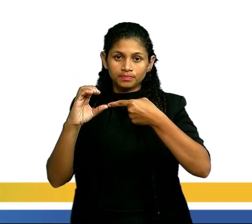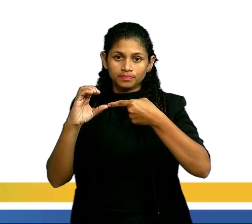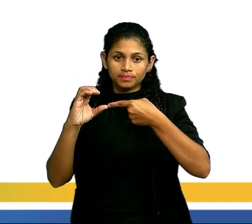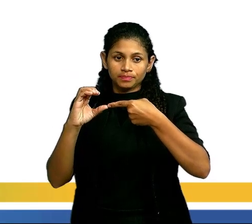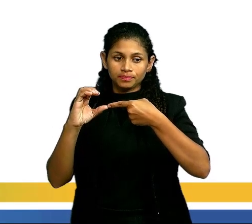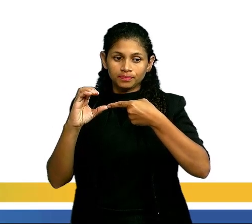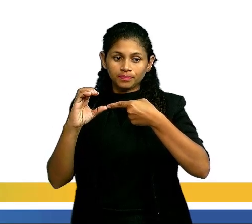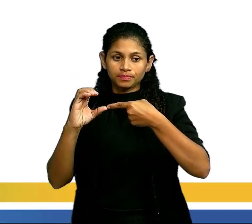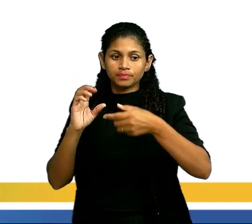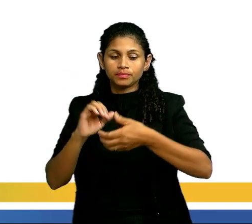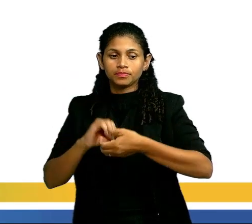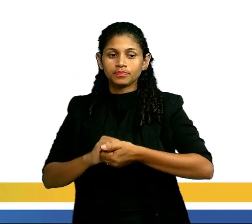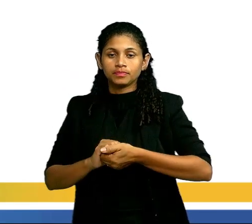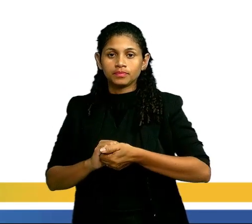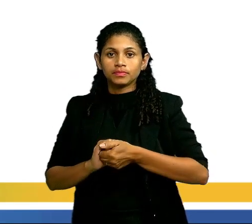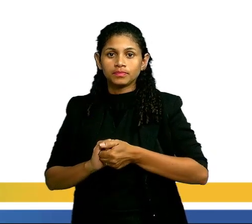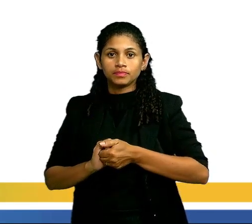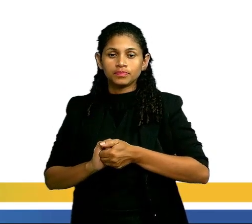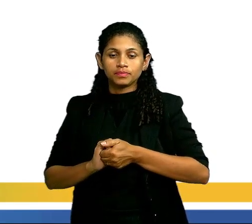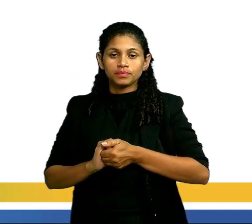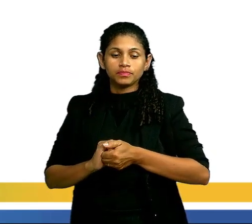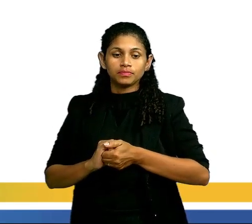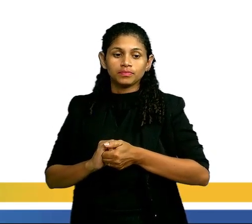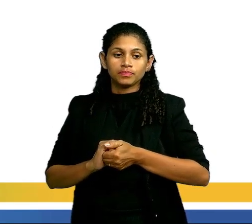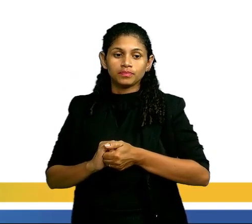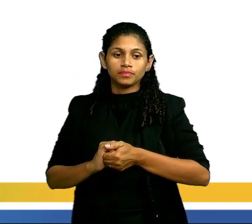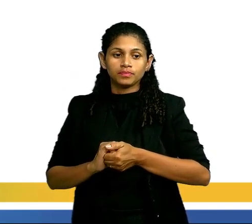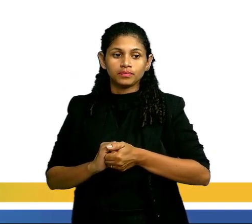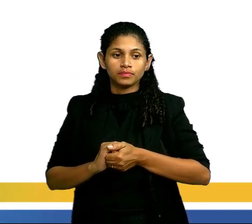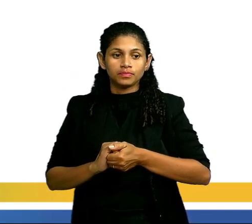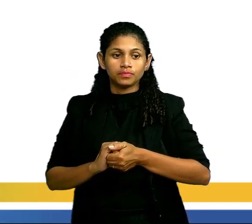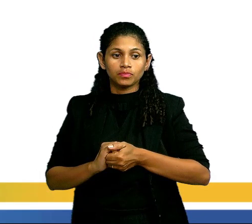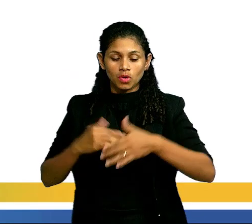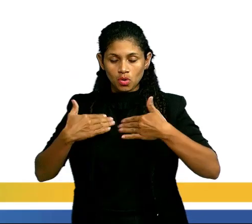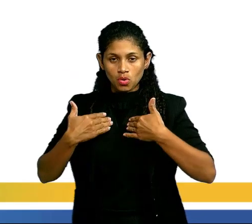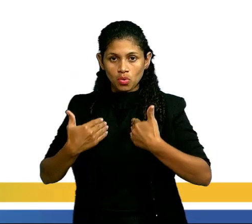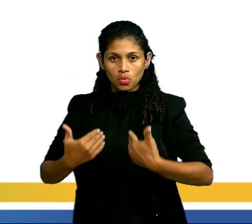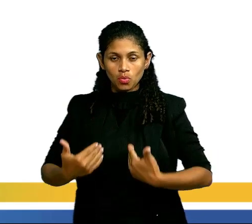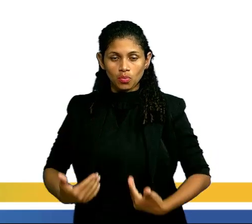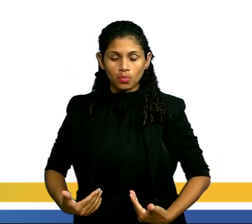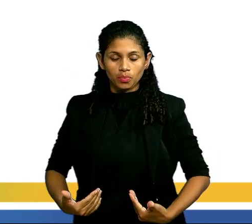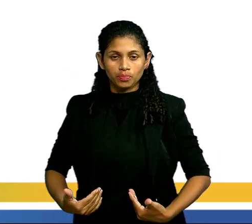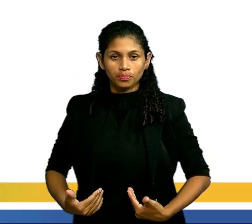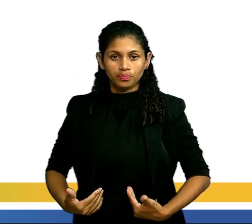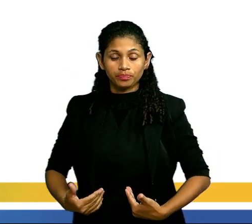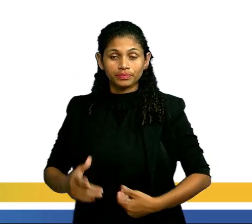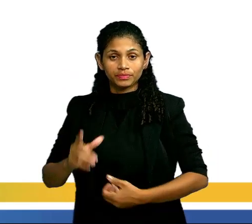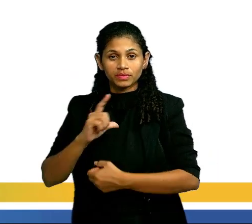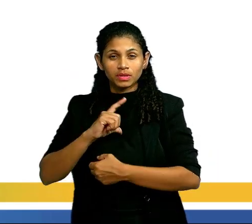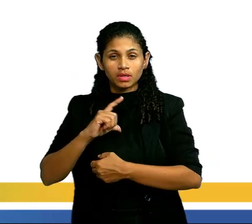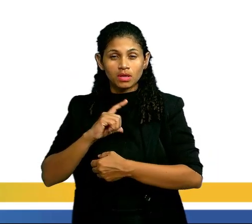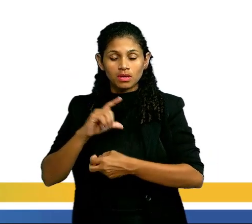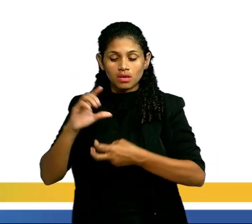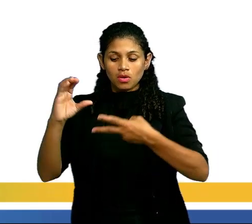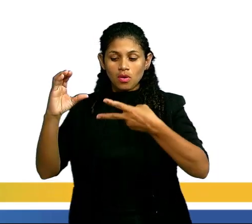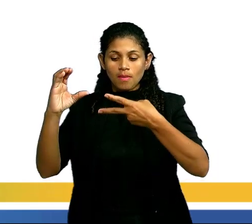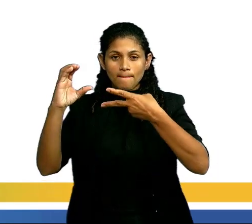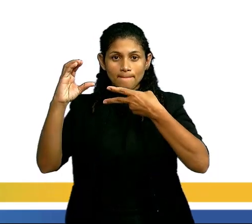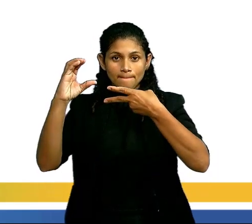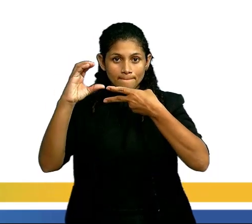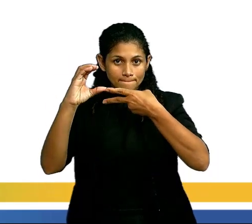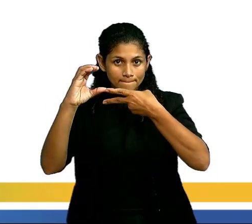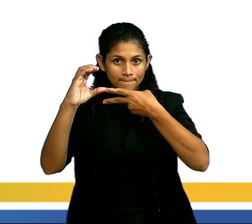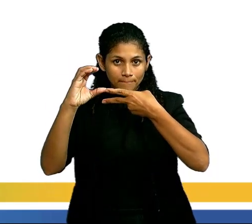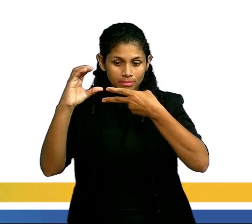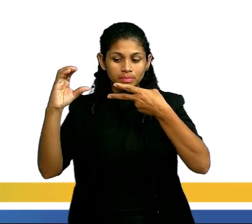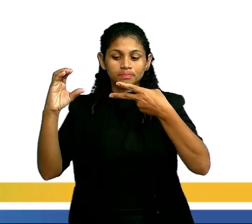átomo de carbono diferente. Então ele é um carbono primário. No abdômen, nós vamos ter um carbono secundário. Então,